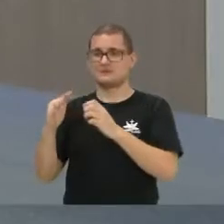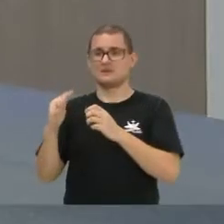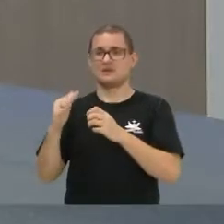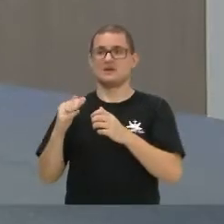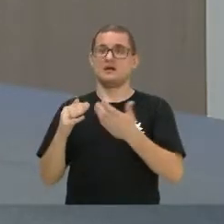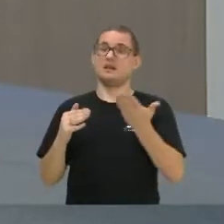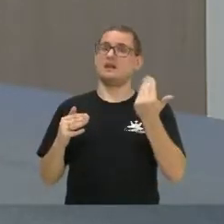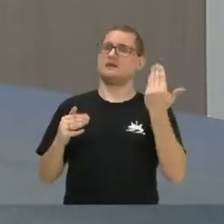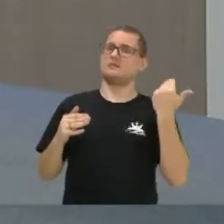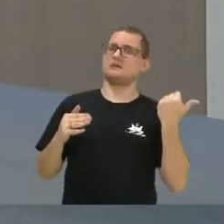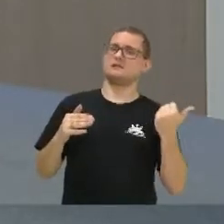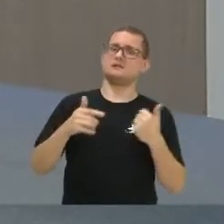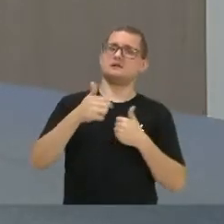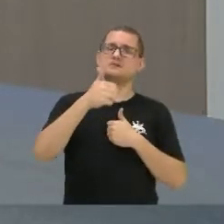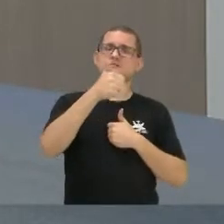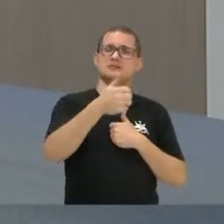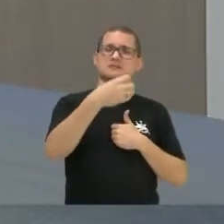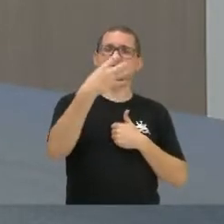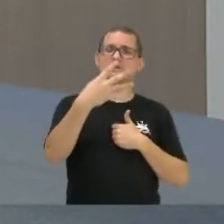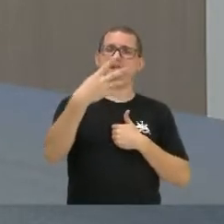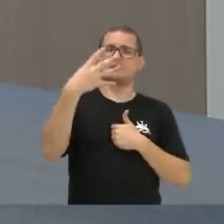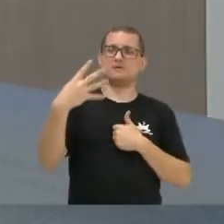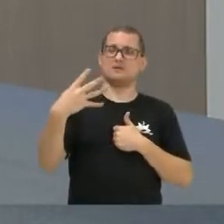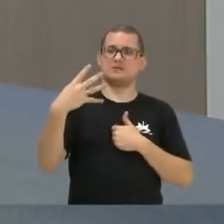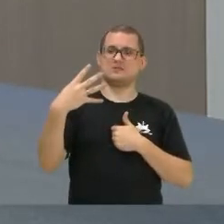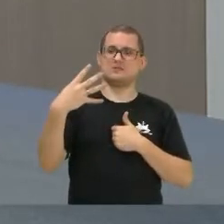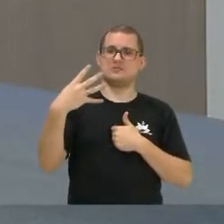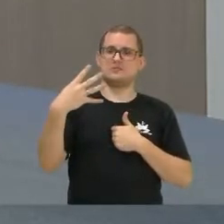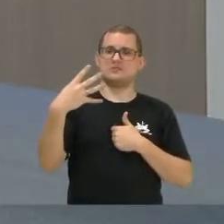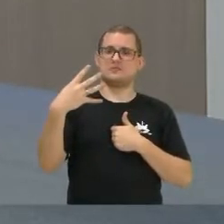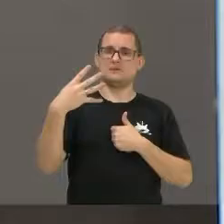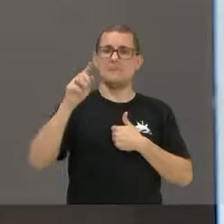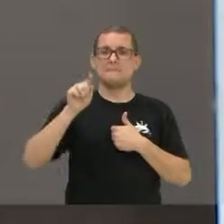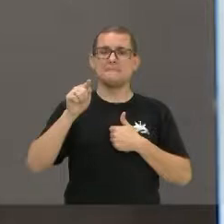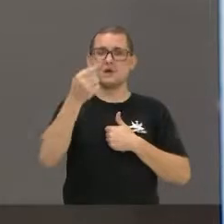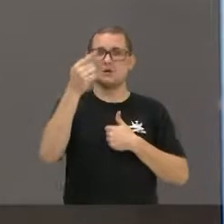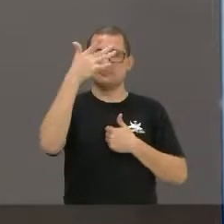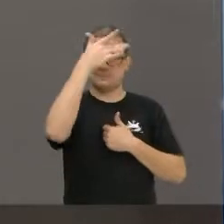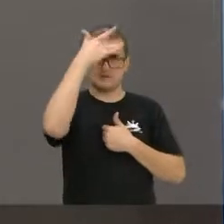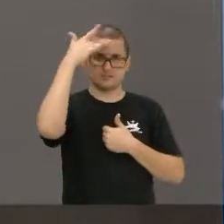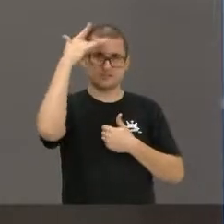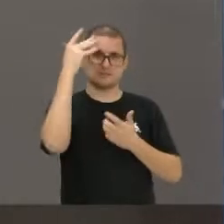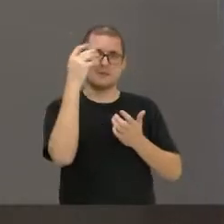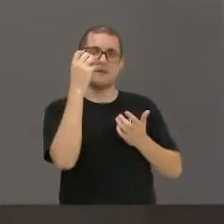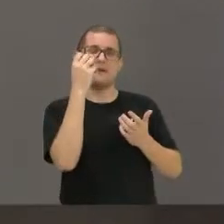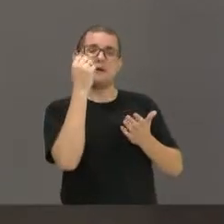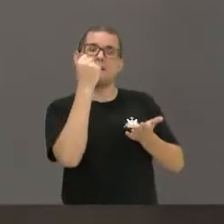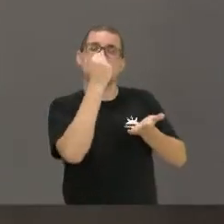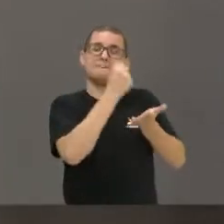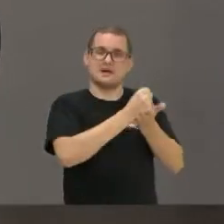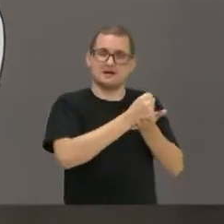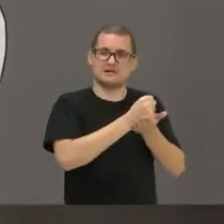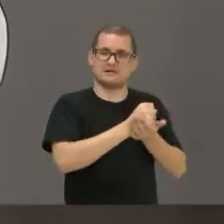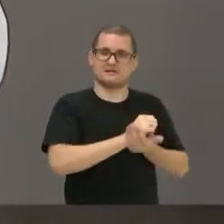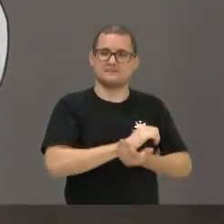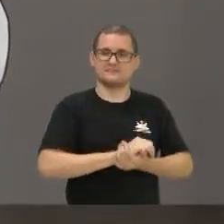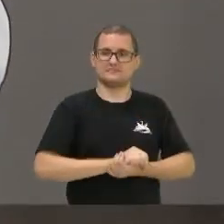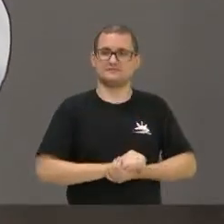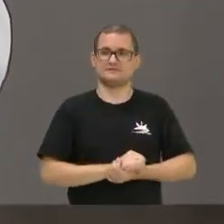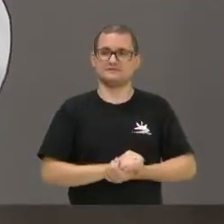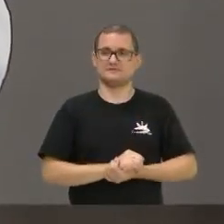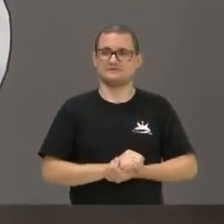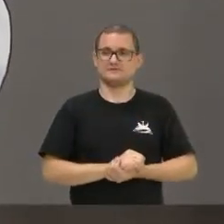atrás era os 144 mil que era na assinalados lembra that do 144 mil